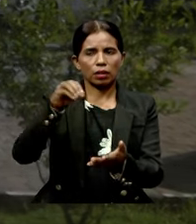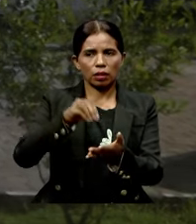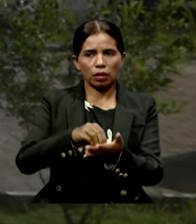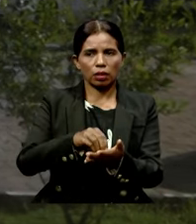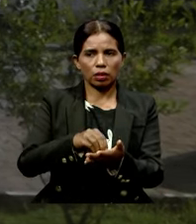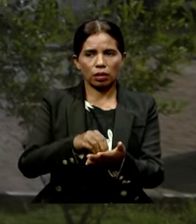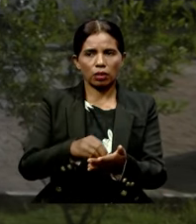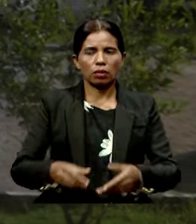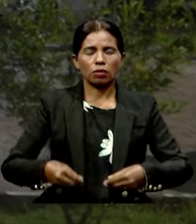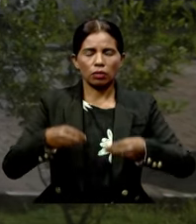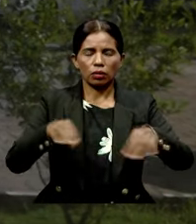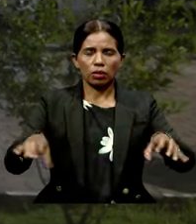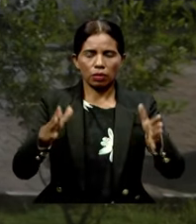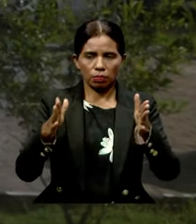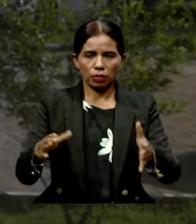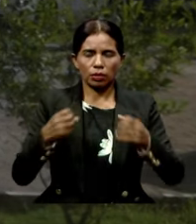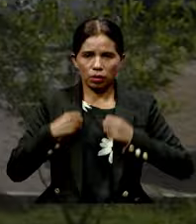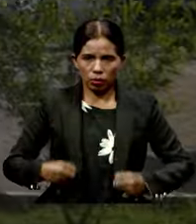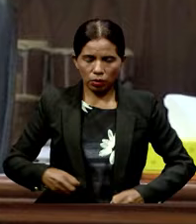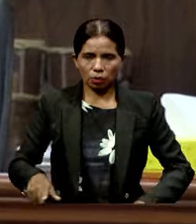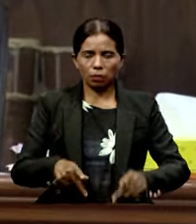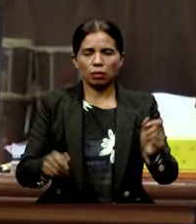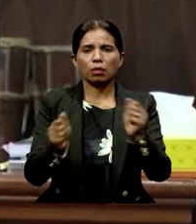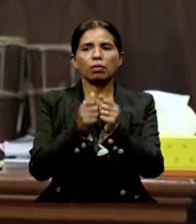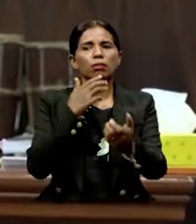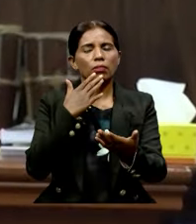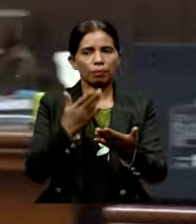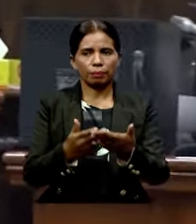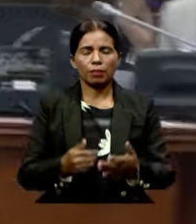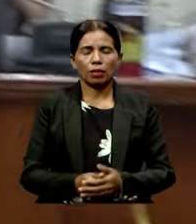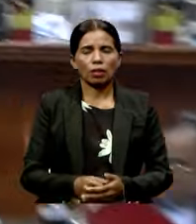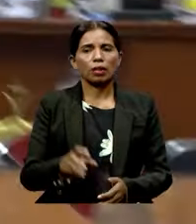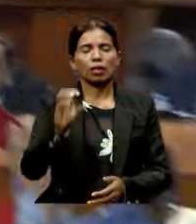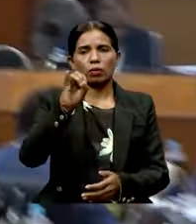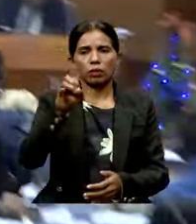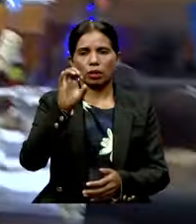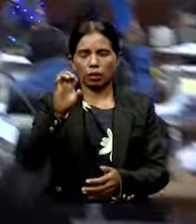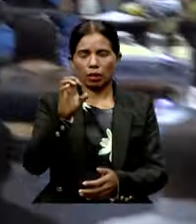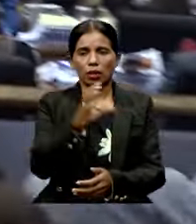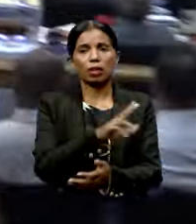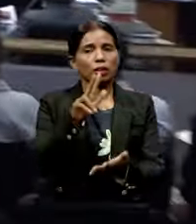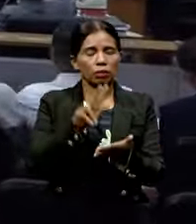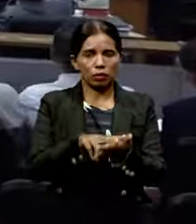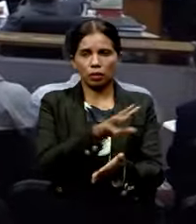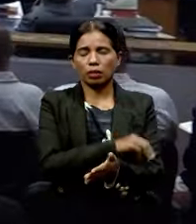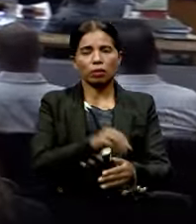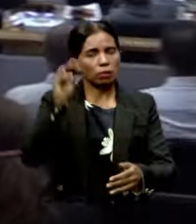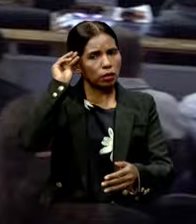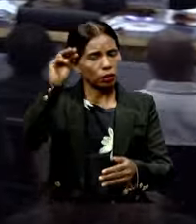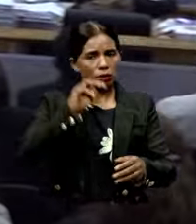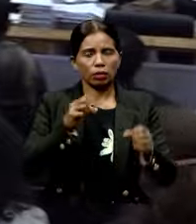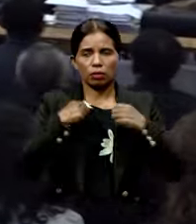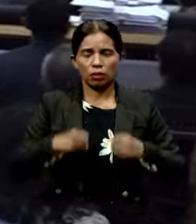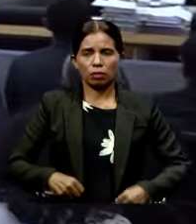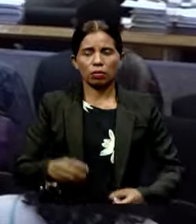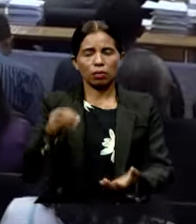que for recurso para a saúde pública bel lá o dia enquanto ia orçamento retificativo né Ministério de Saúde aloca basosa